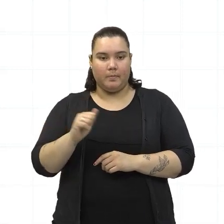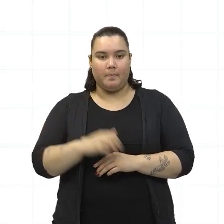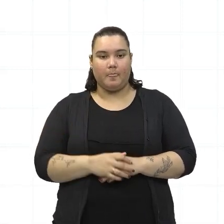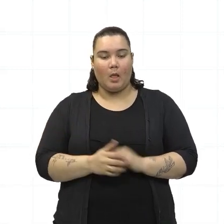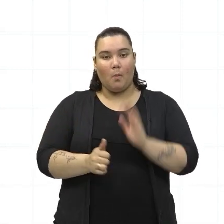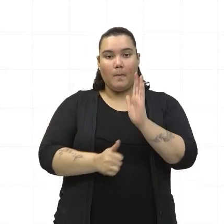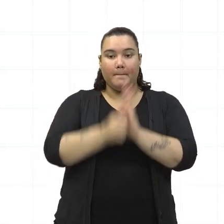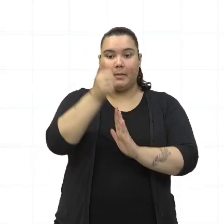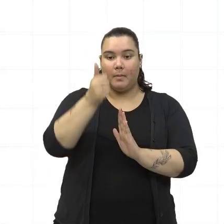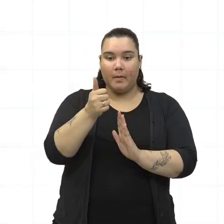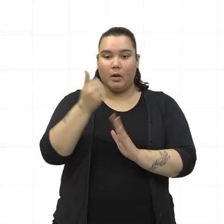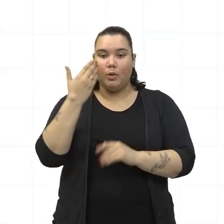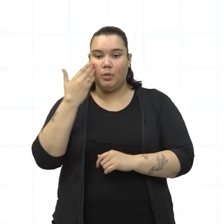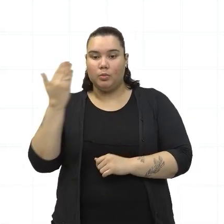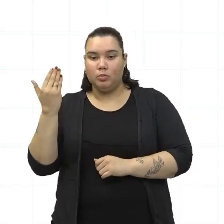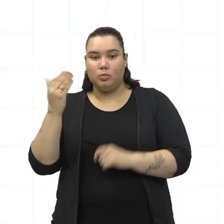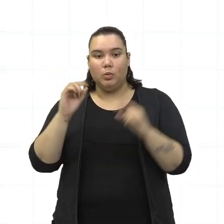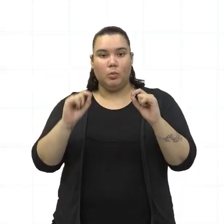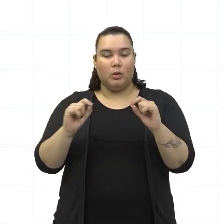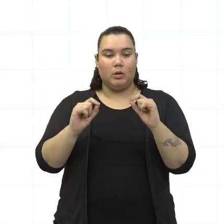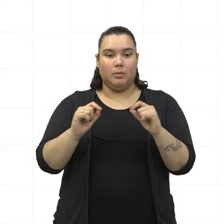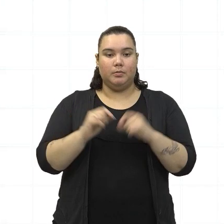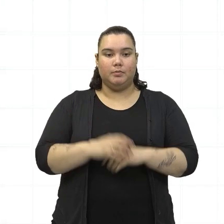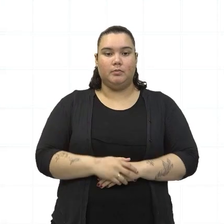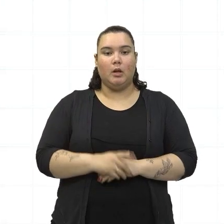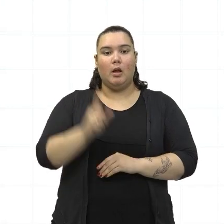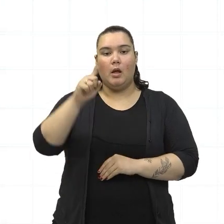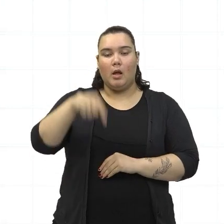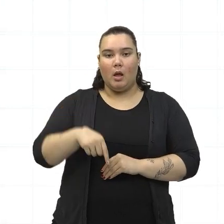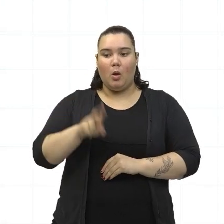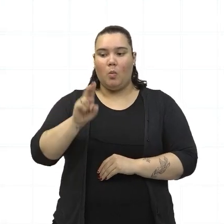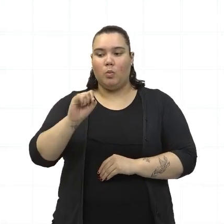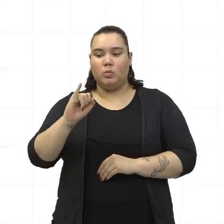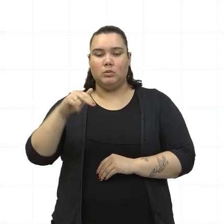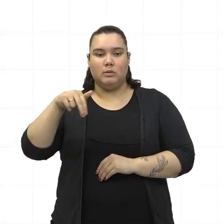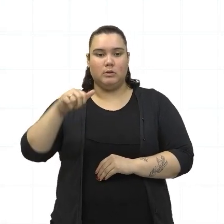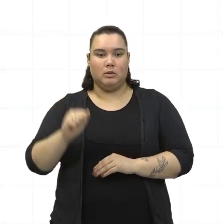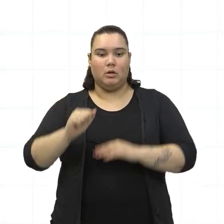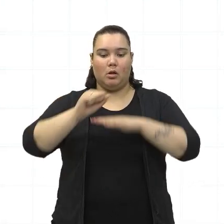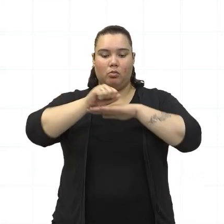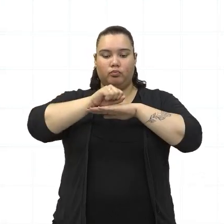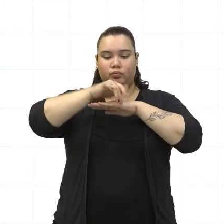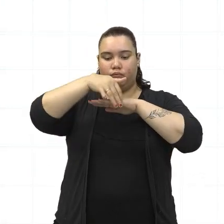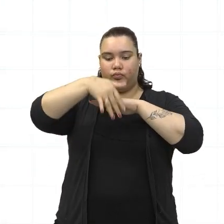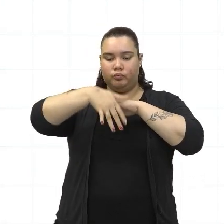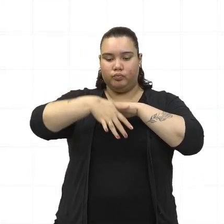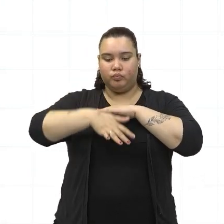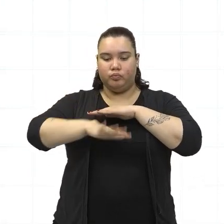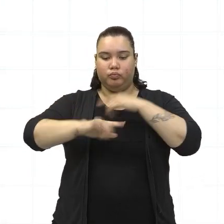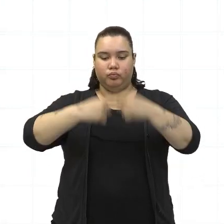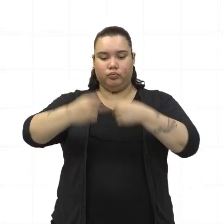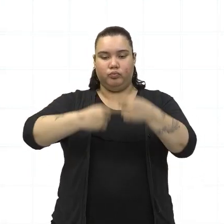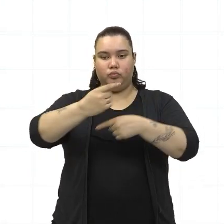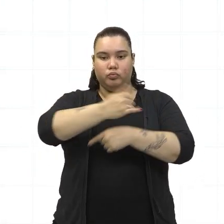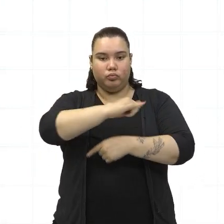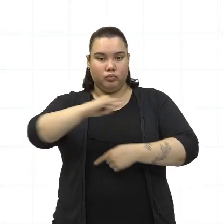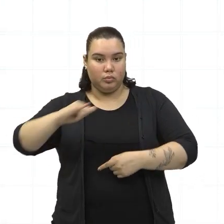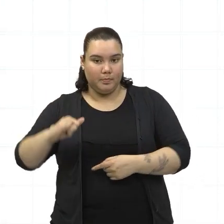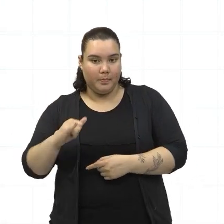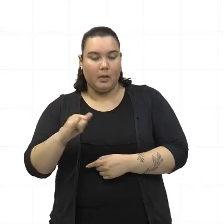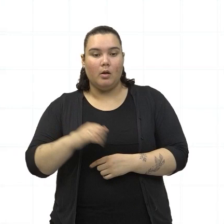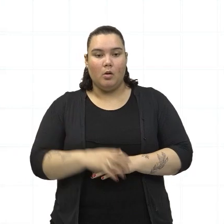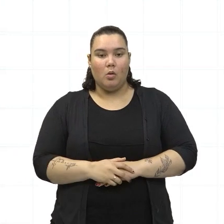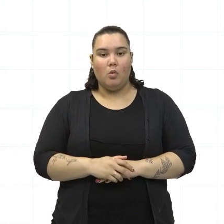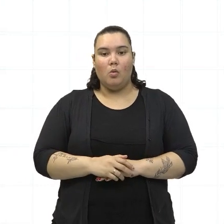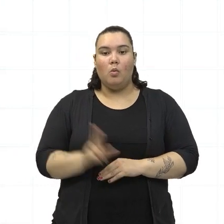aí observando agora com mais detalhes sobre as usinas hidrelétricas. É uma forma de produção de energia